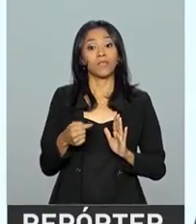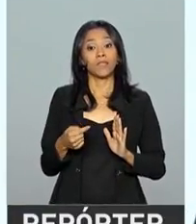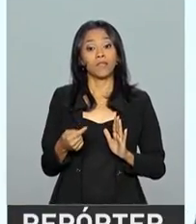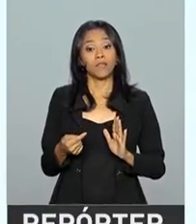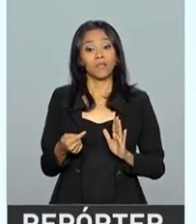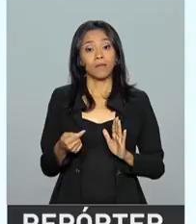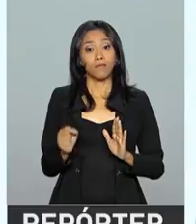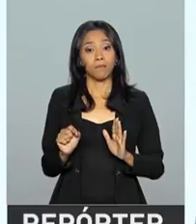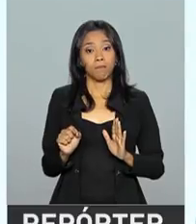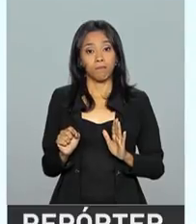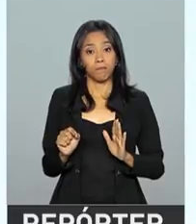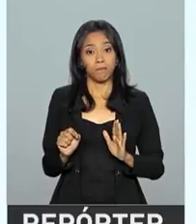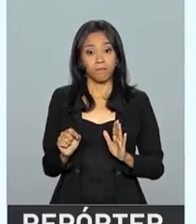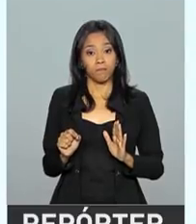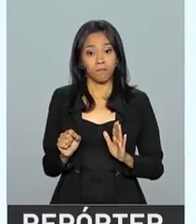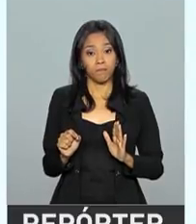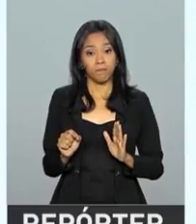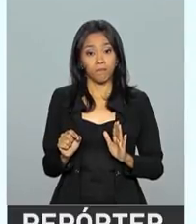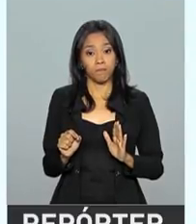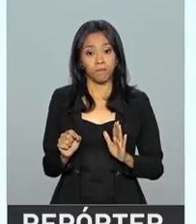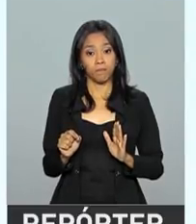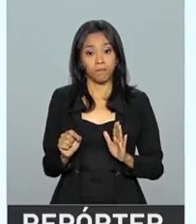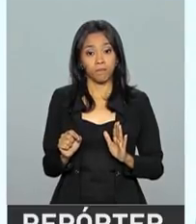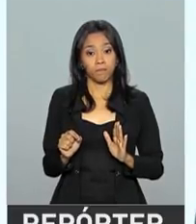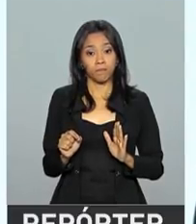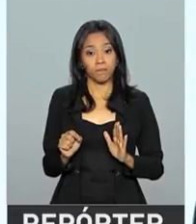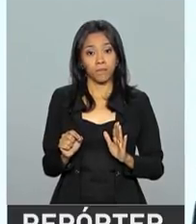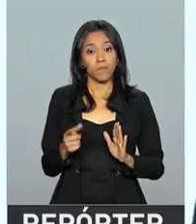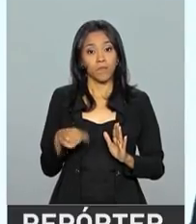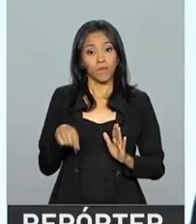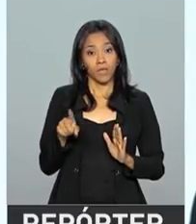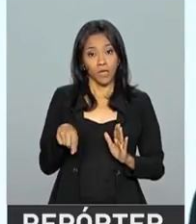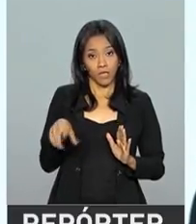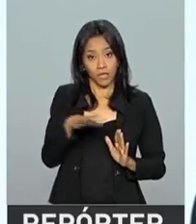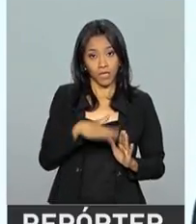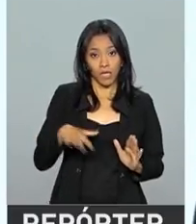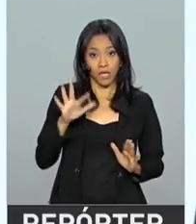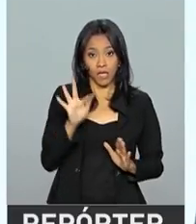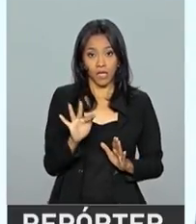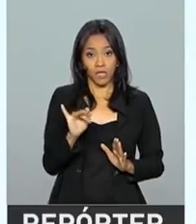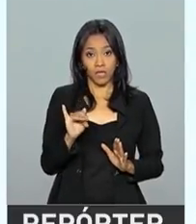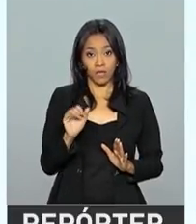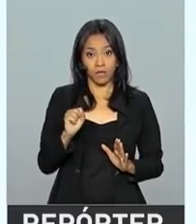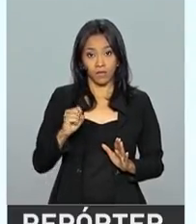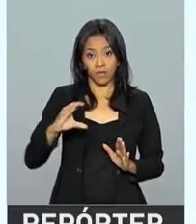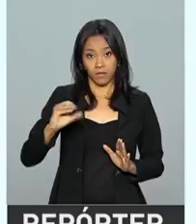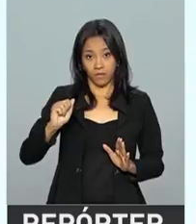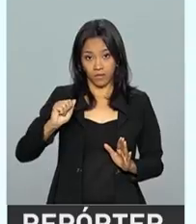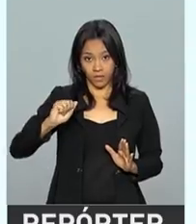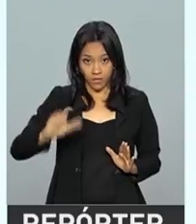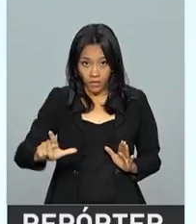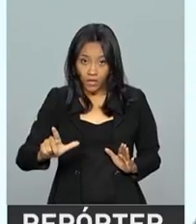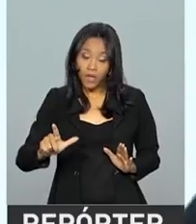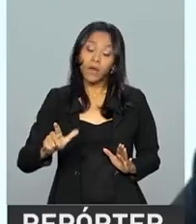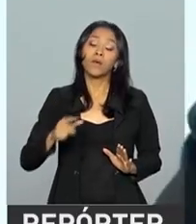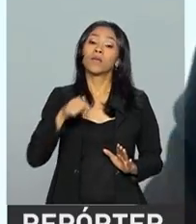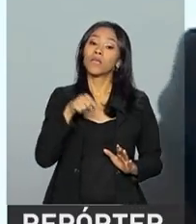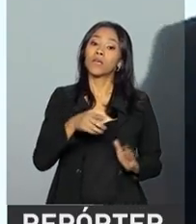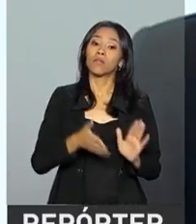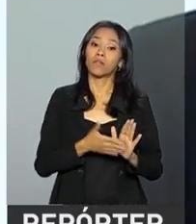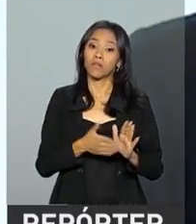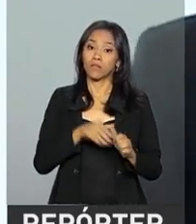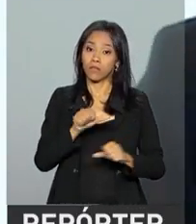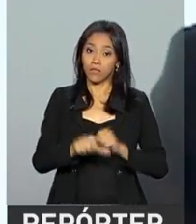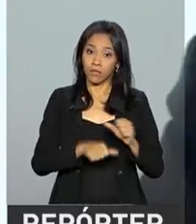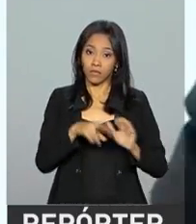fundamental o o olimpo fiscal e para isso a reforma da previdência é